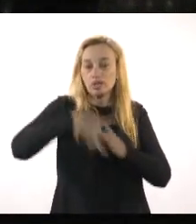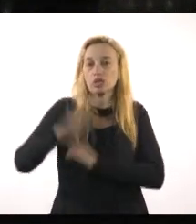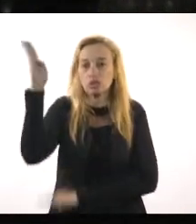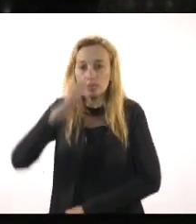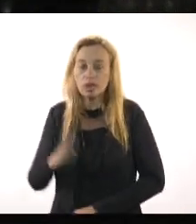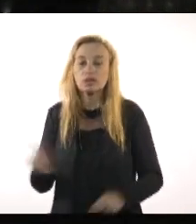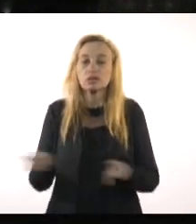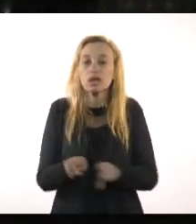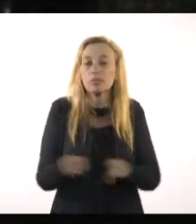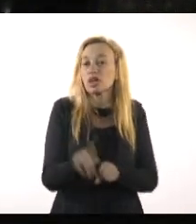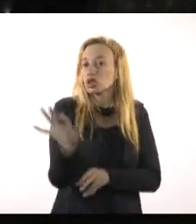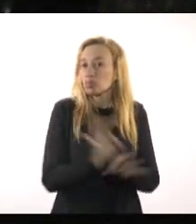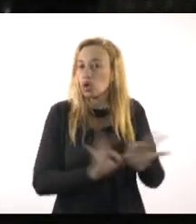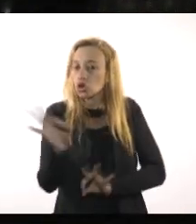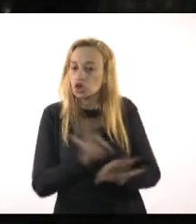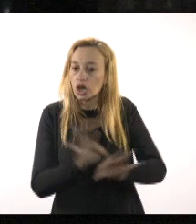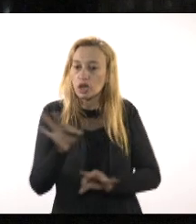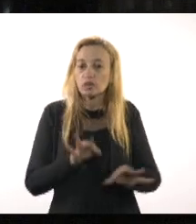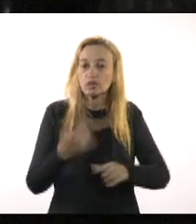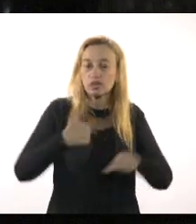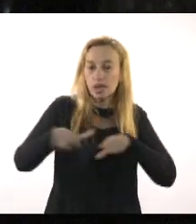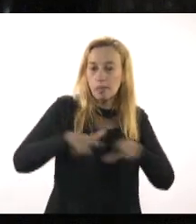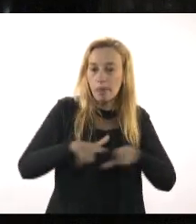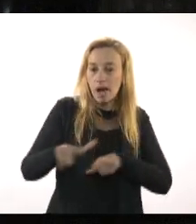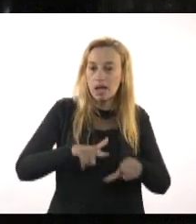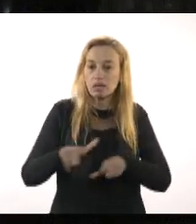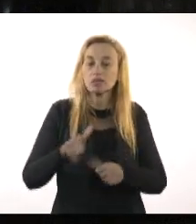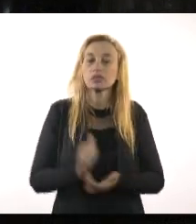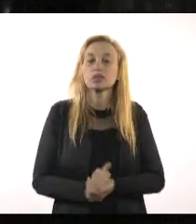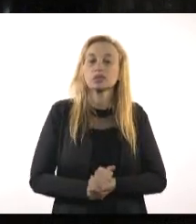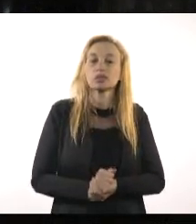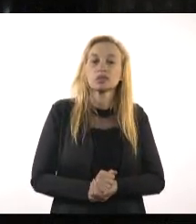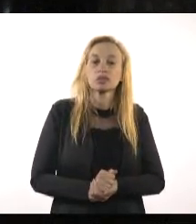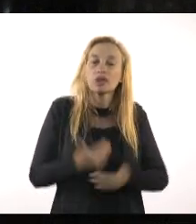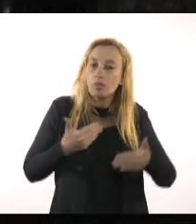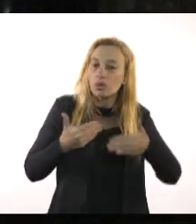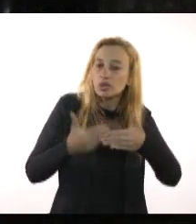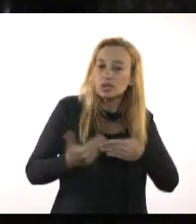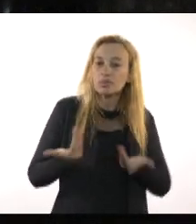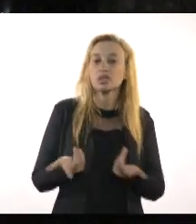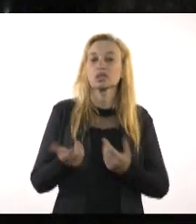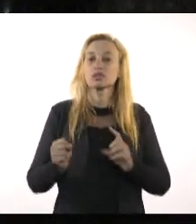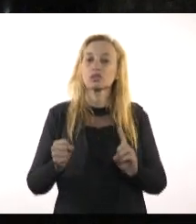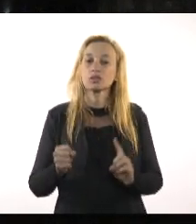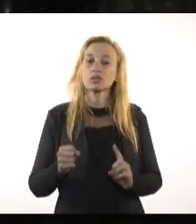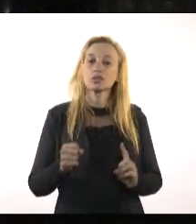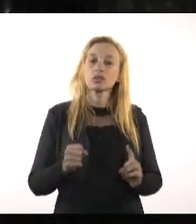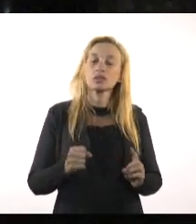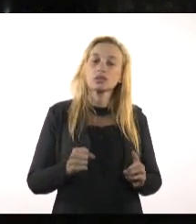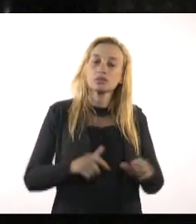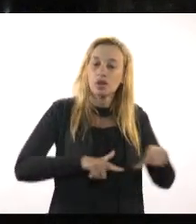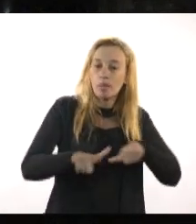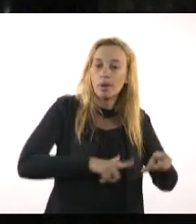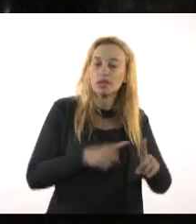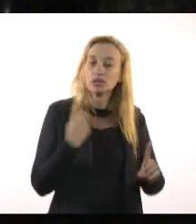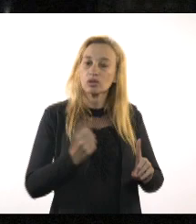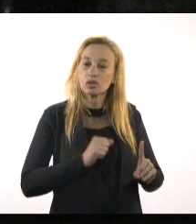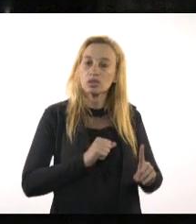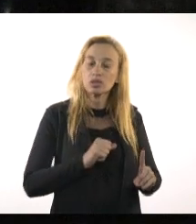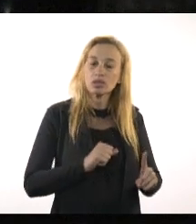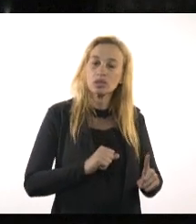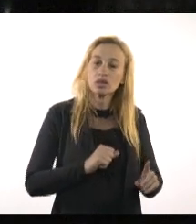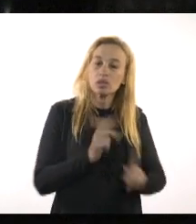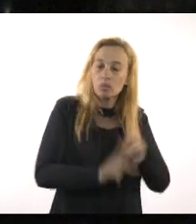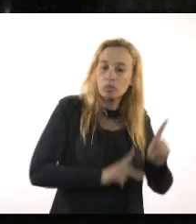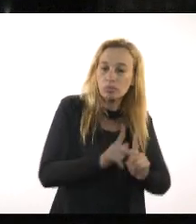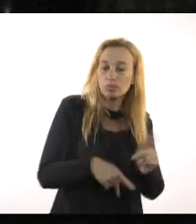de projetos, né, de trabalhos de ponta também, de aproximação do serviço da nossa população com a Fundação Leão